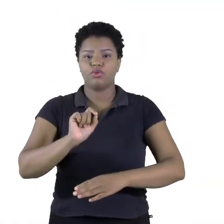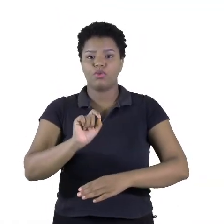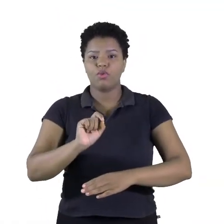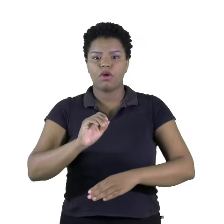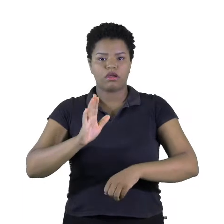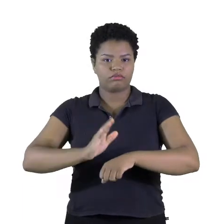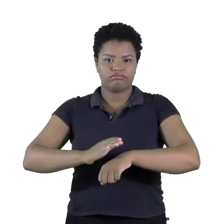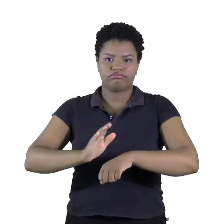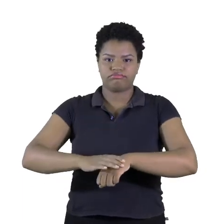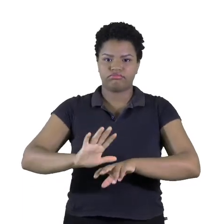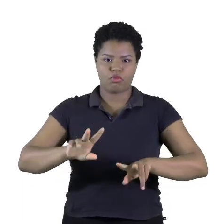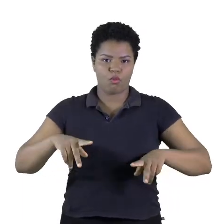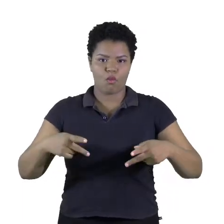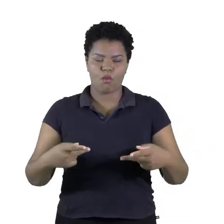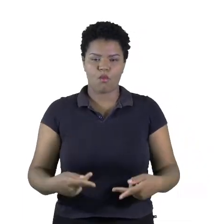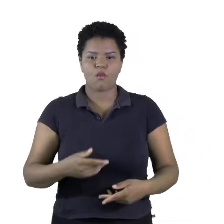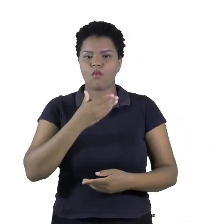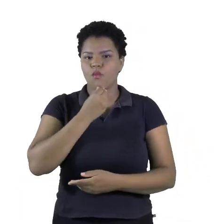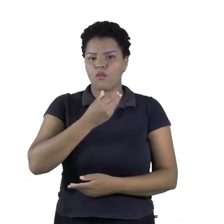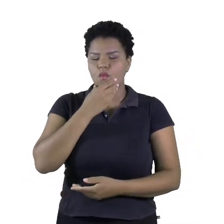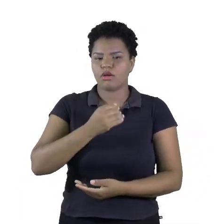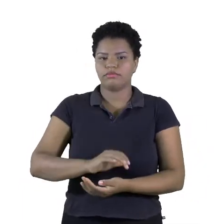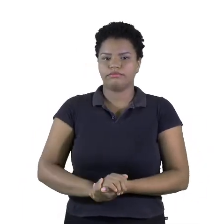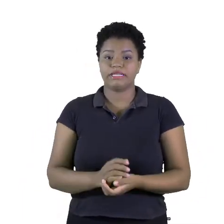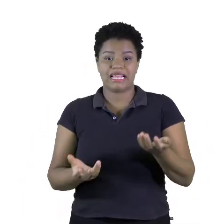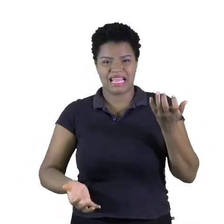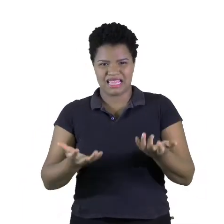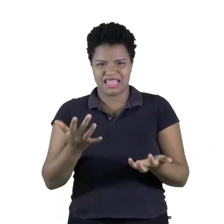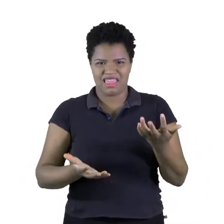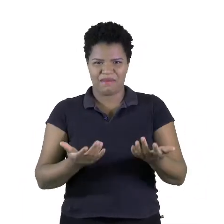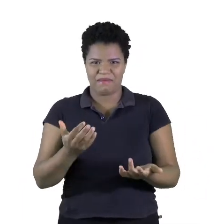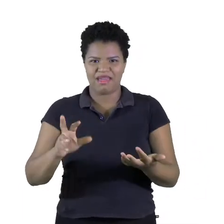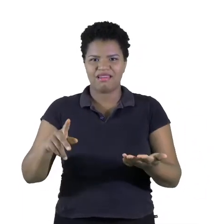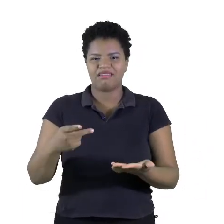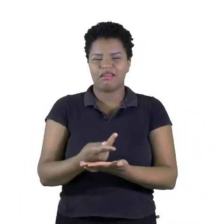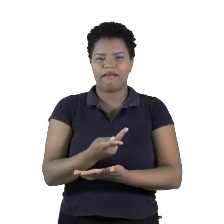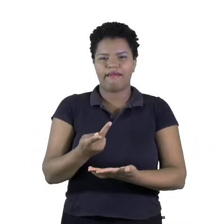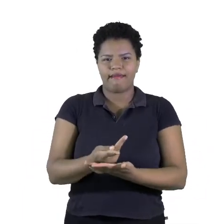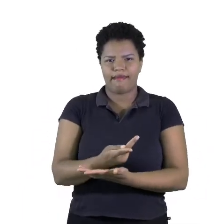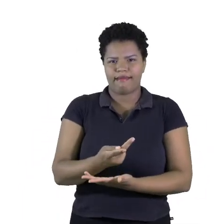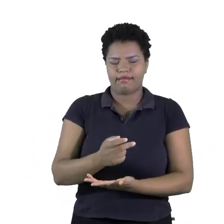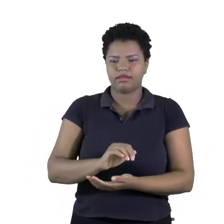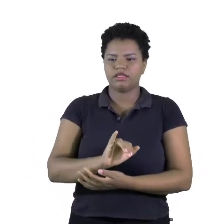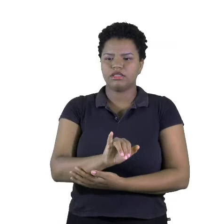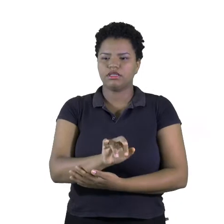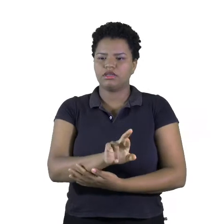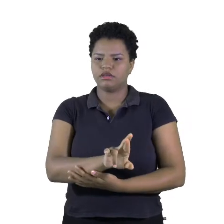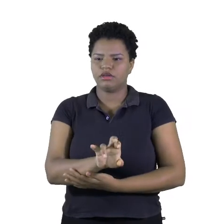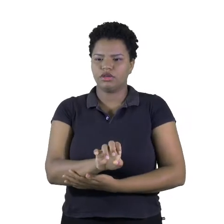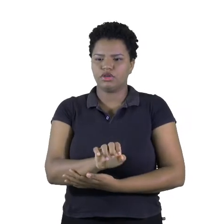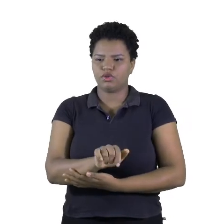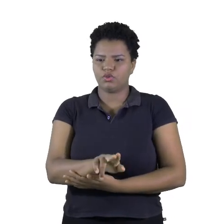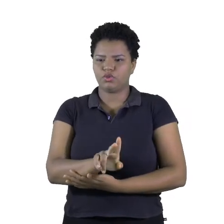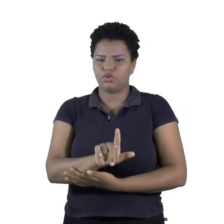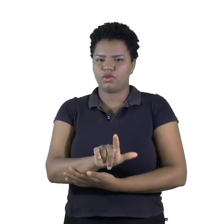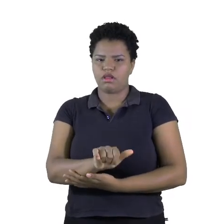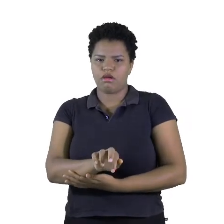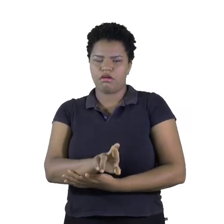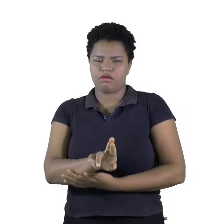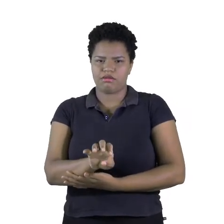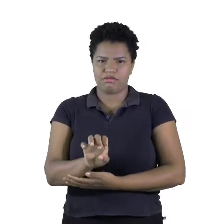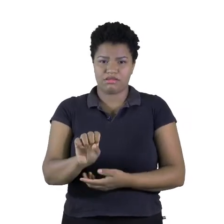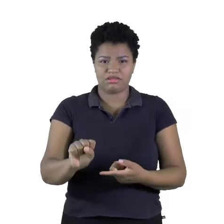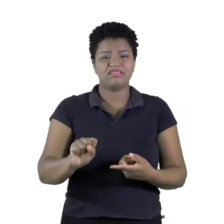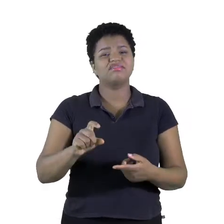As queimadas irregulares. Esse tipo de queimada, gente, a gente tem que ter um certo